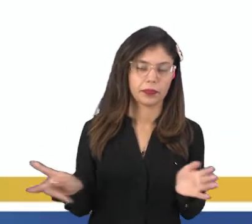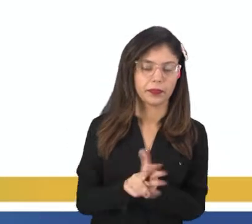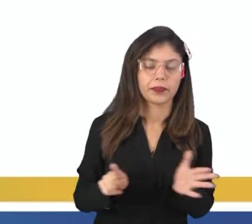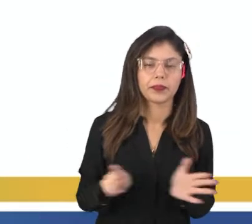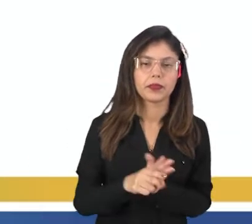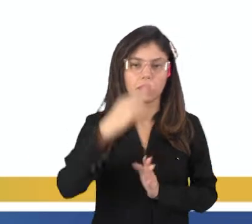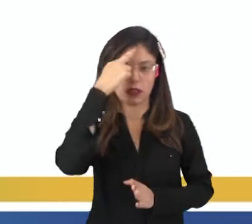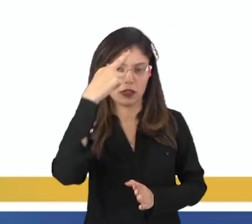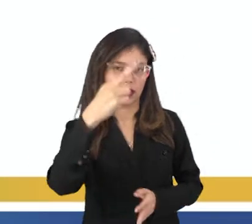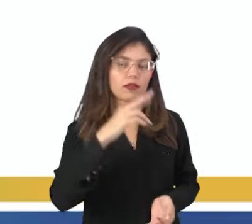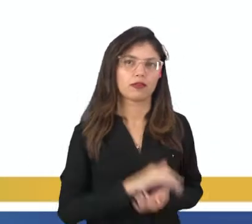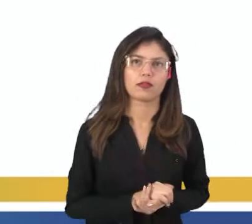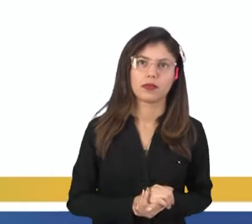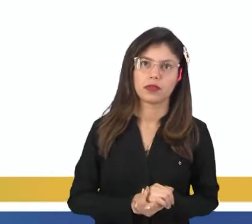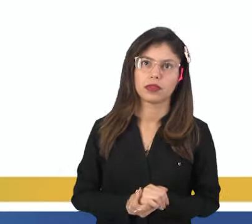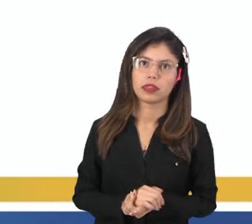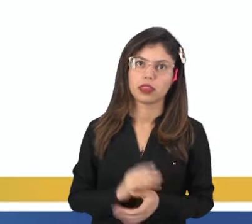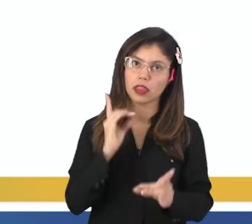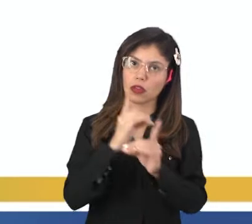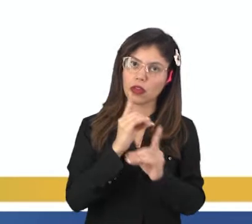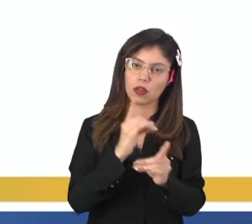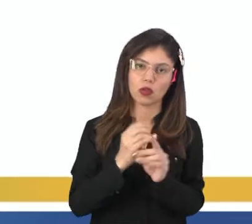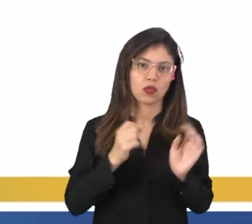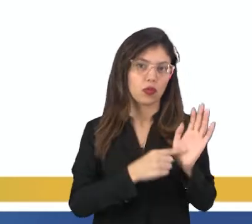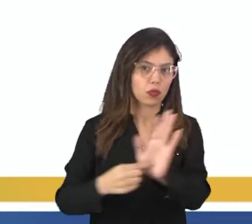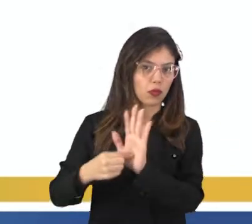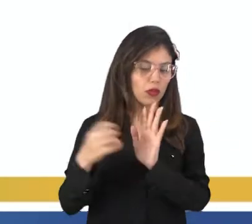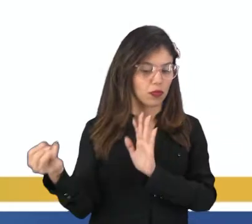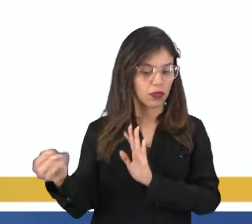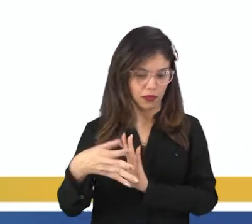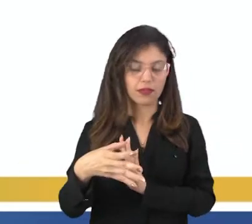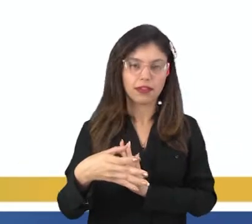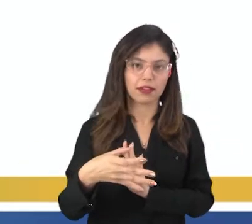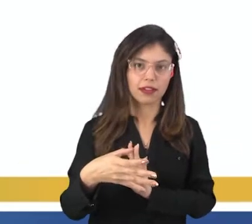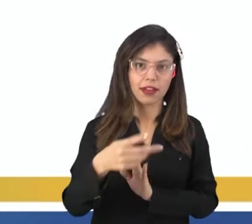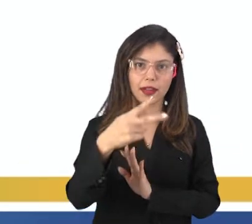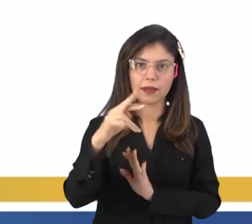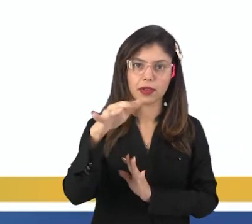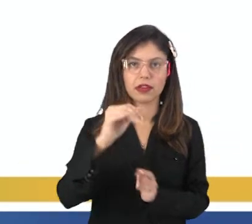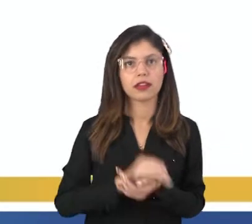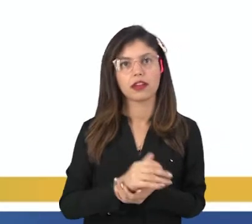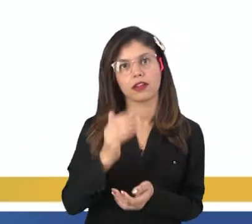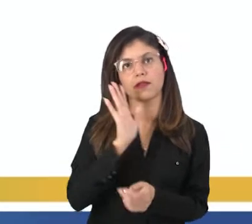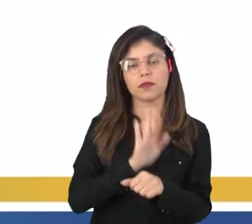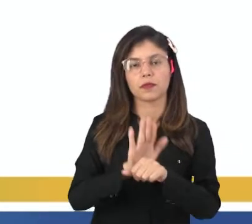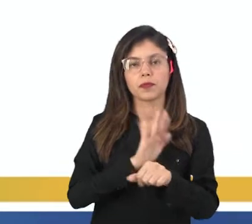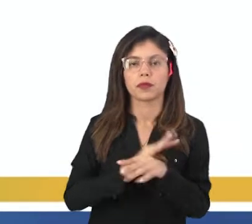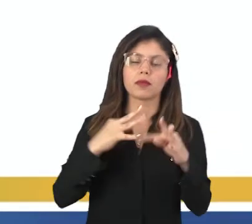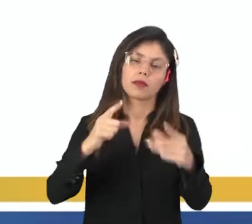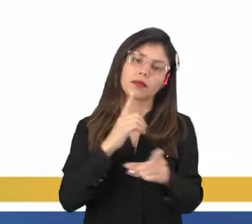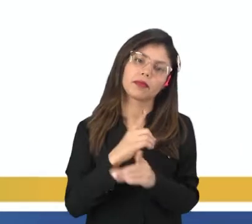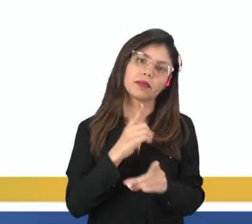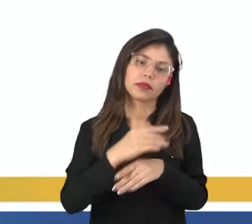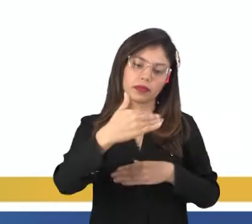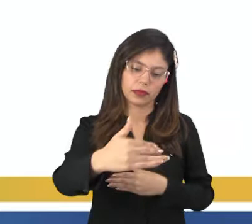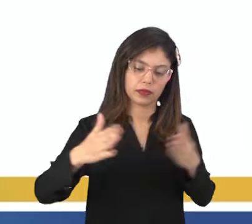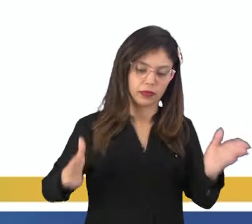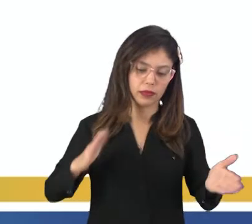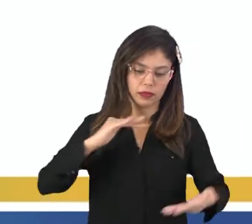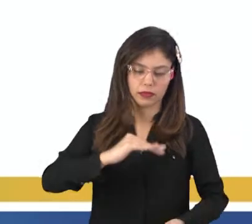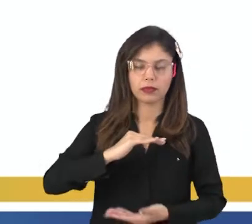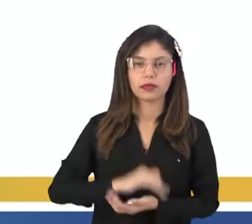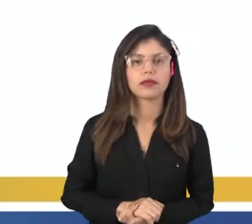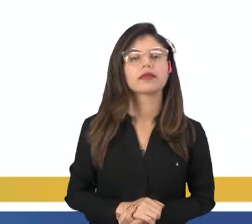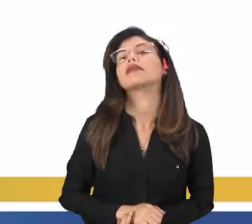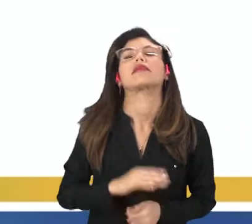Oswald dono de um antiquário cada encontro revela uma nova pista que os ajudará a descobrir o conteúdo da caixa